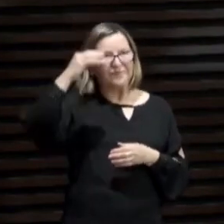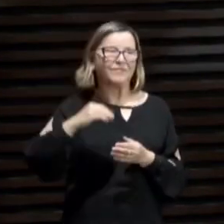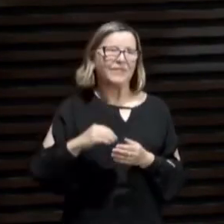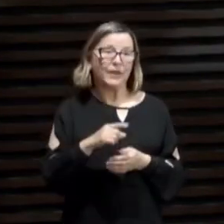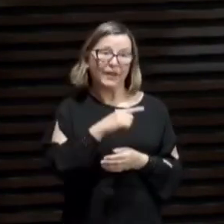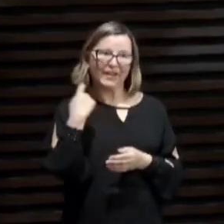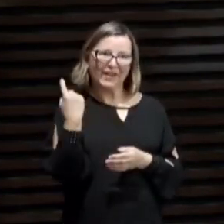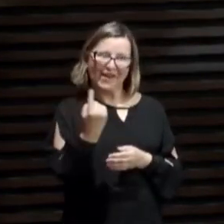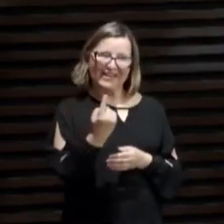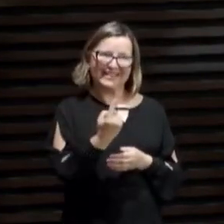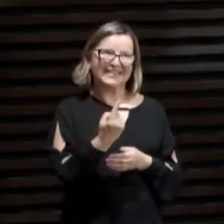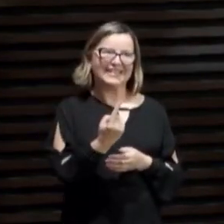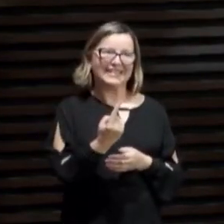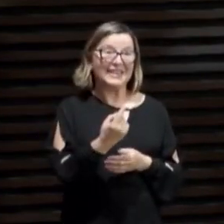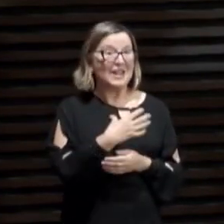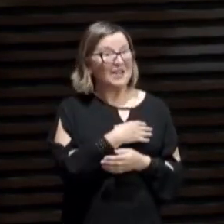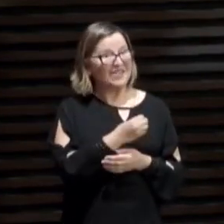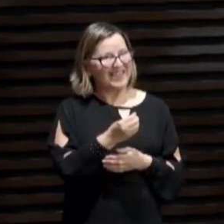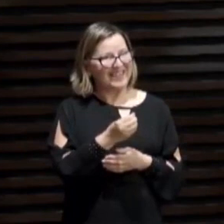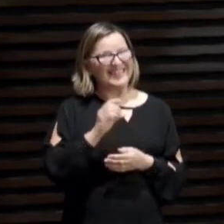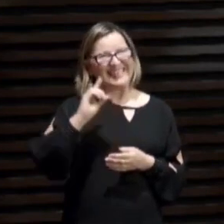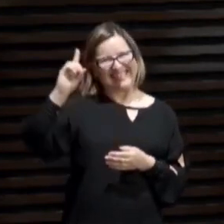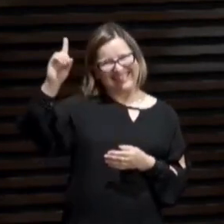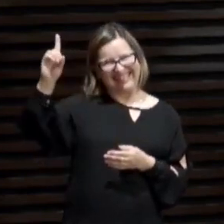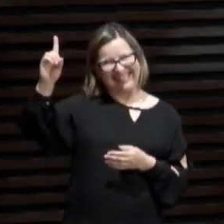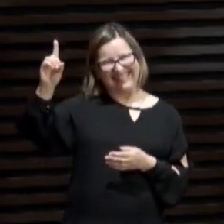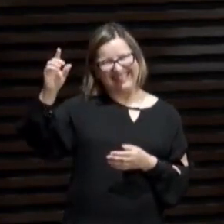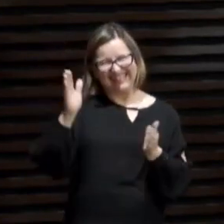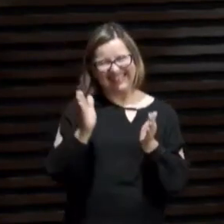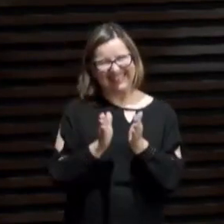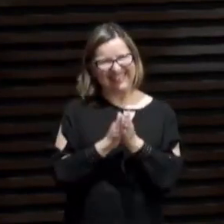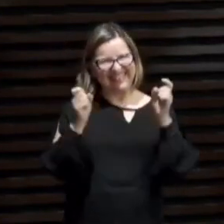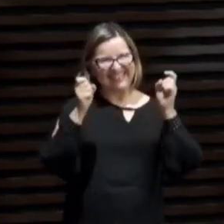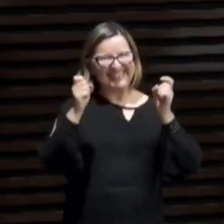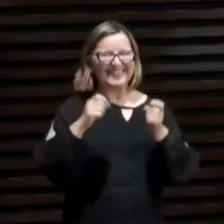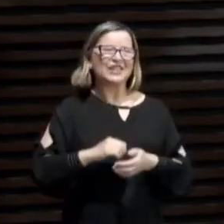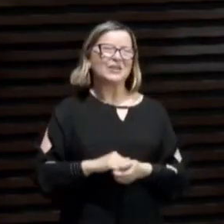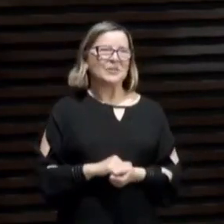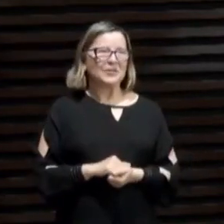nós somos filhos de Deus.